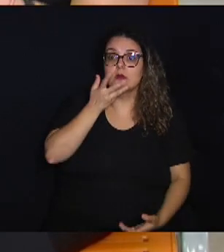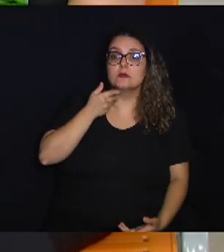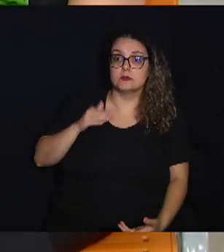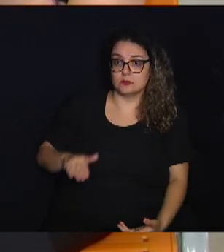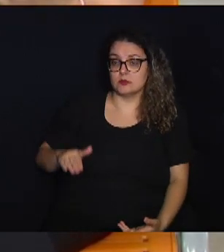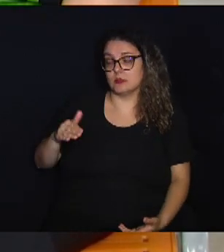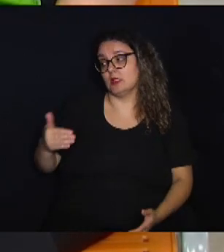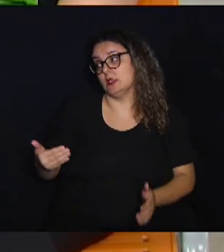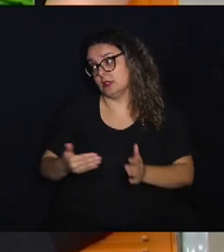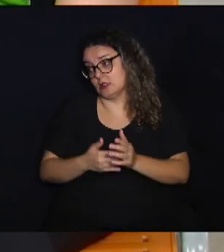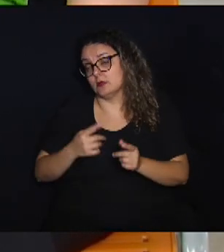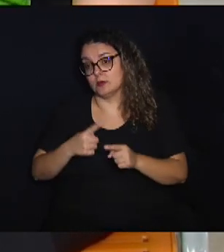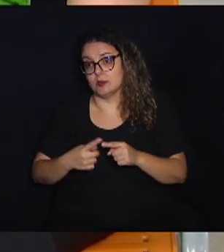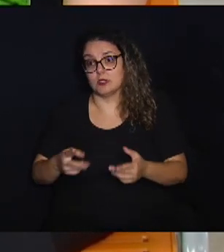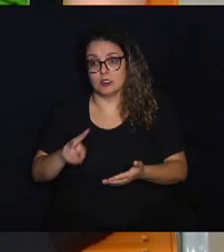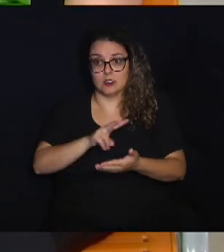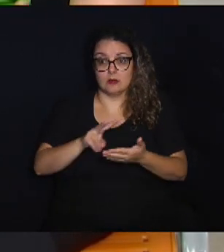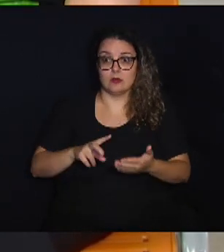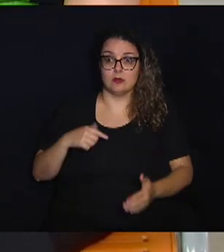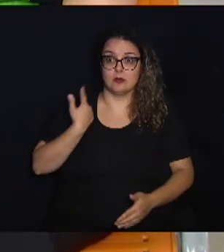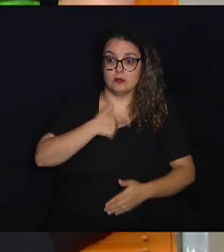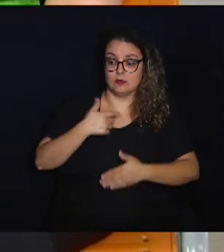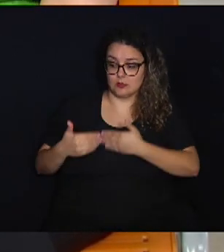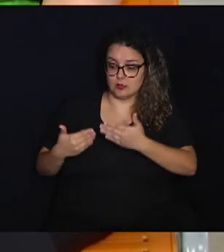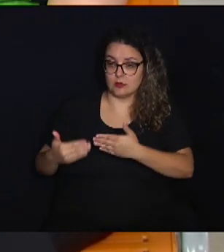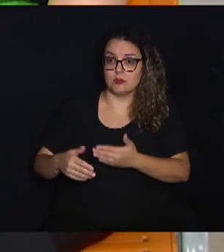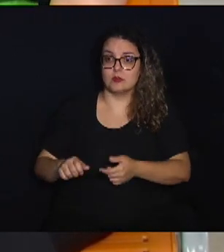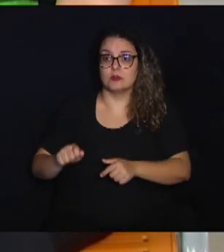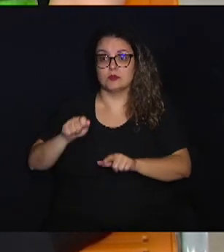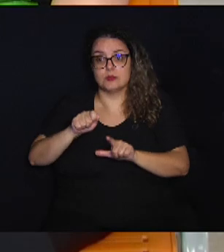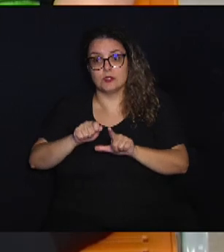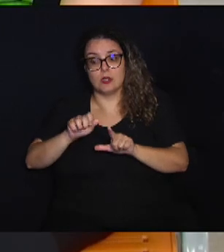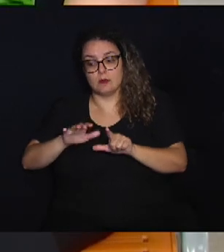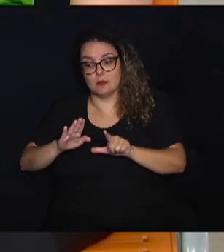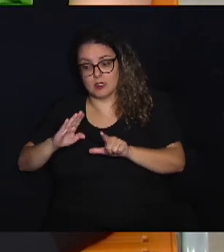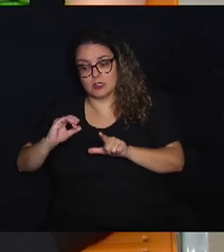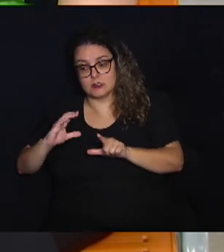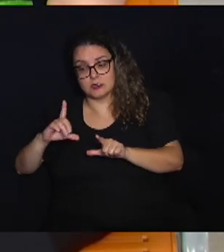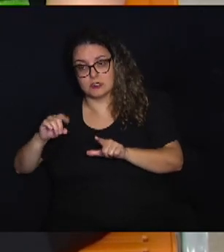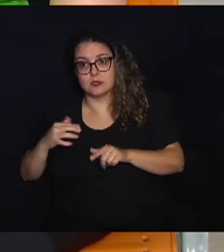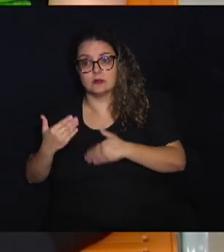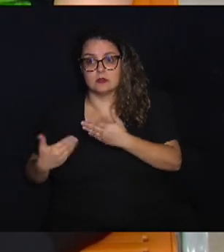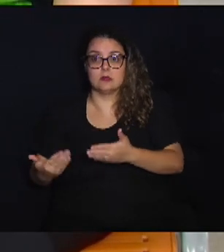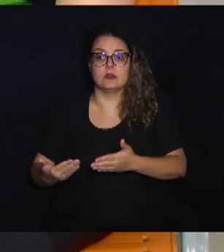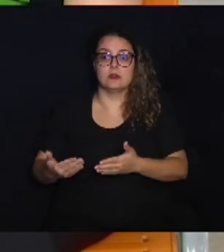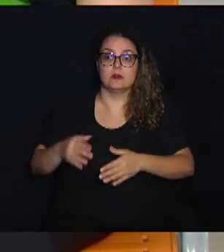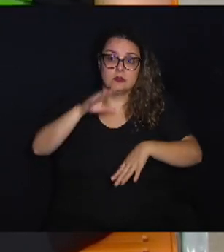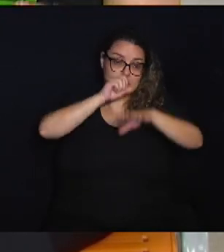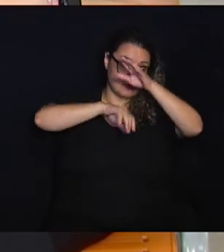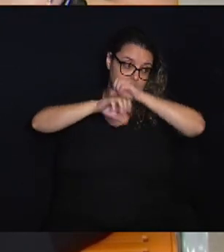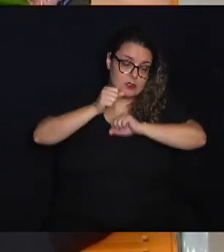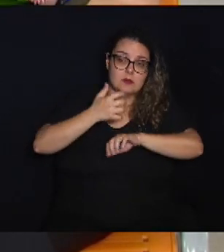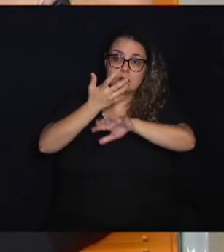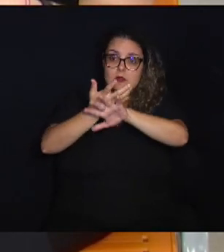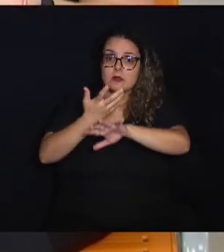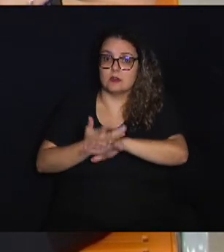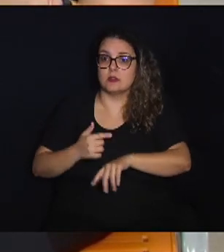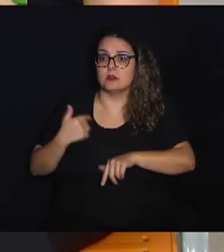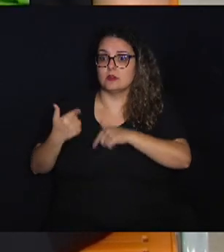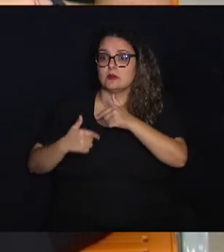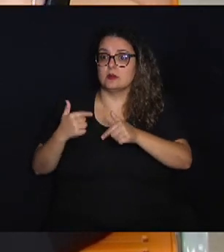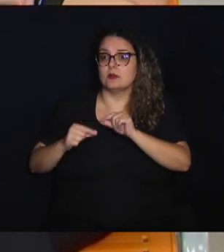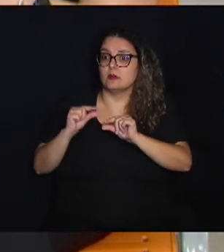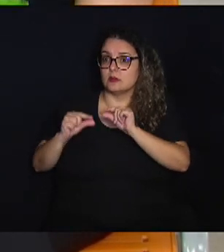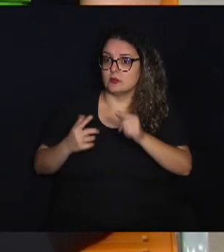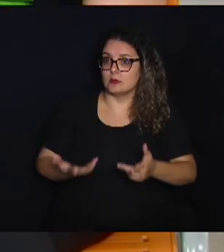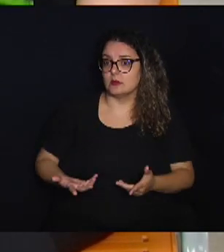porque a leitura é parte essencial do nosso processo de alfabetização e de aprendizagem de todas as disciplinas. Então, isso vai sendo trabalhado aos poucos,